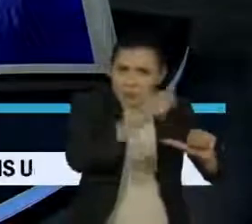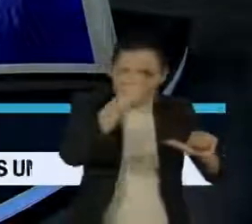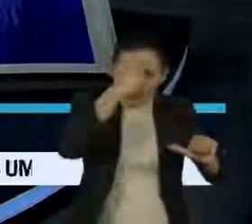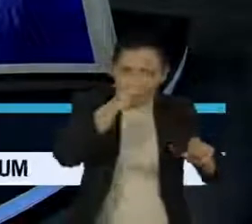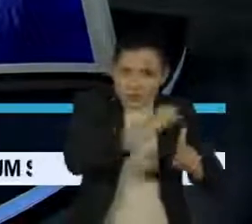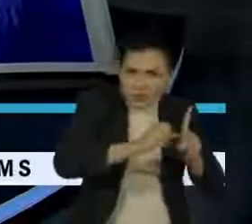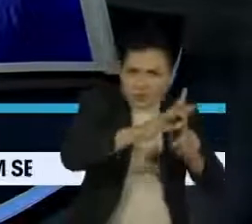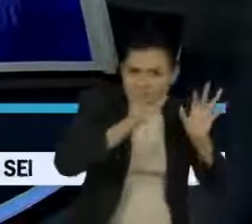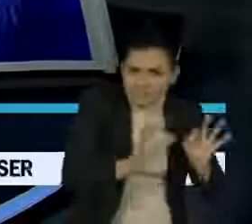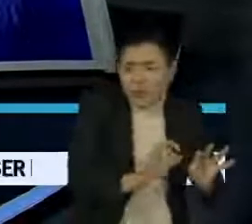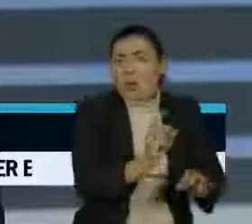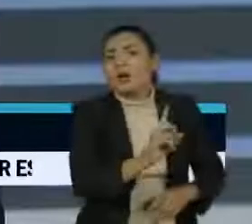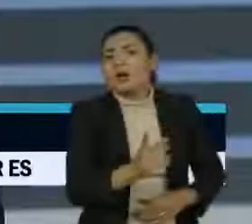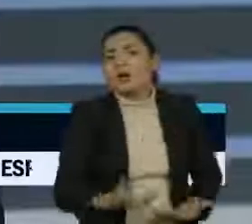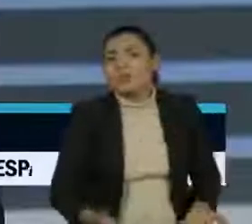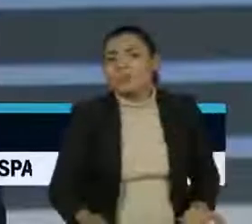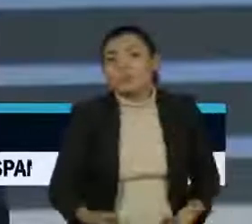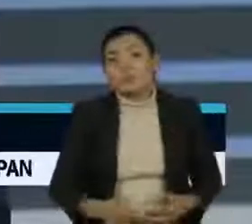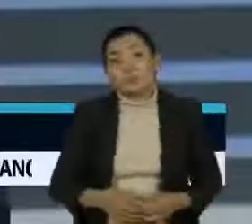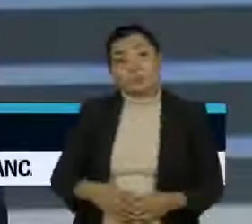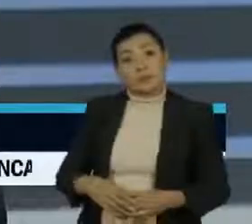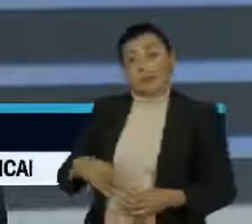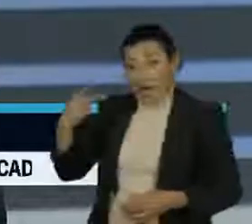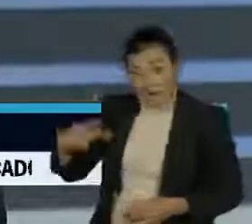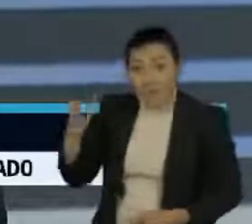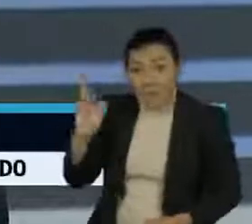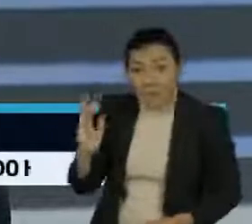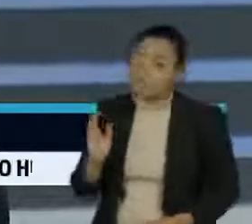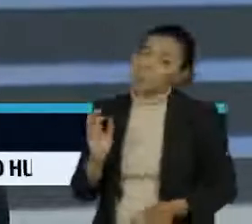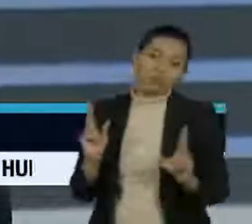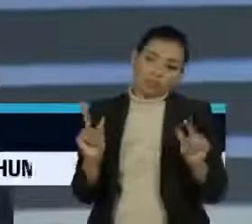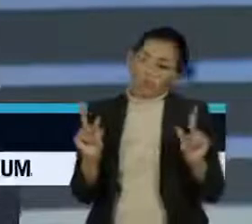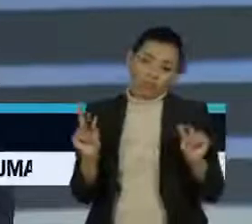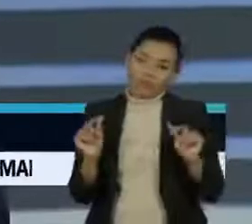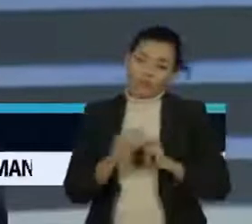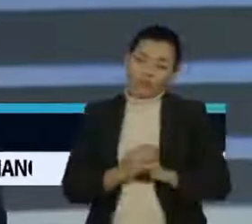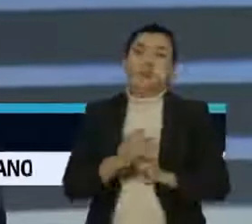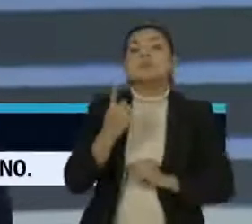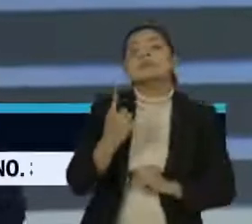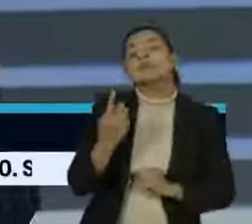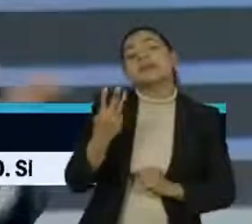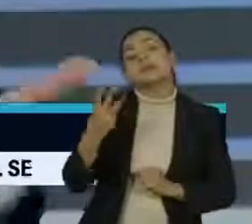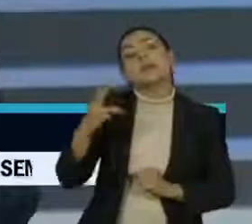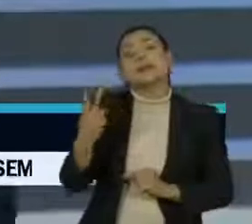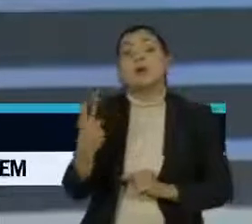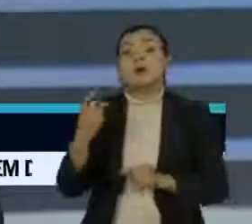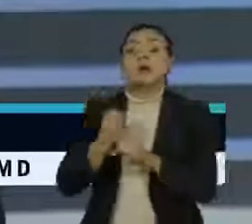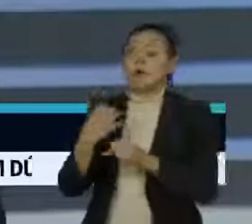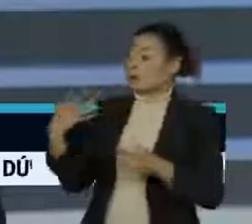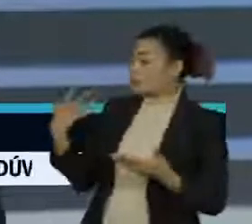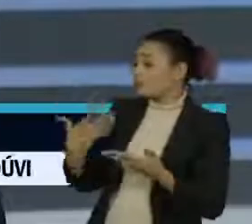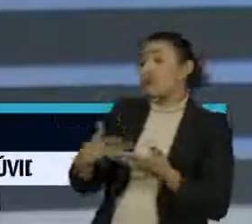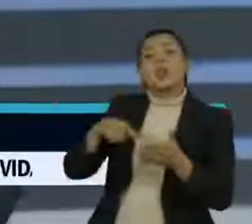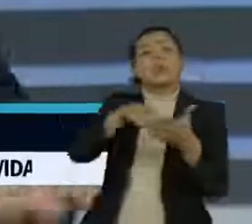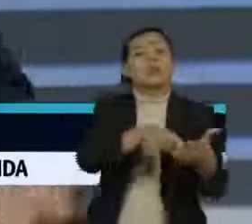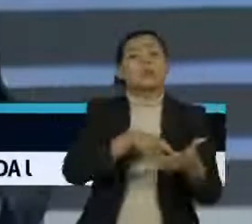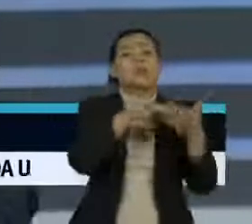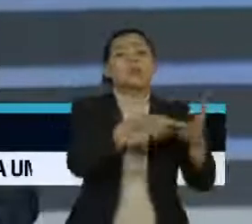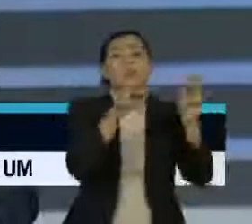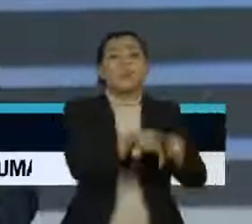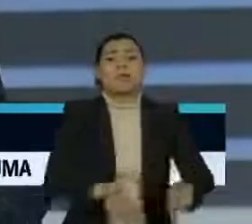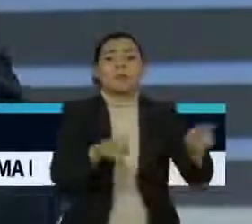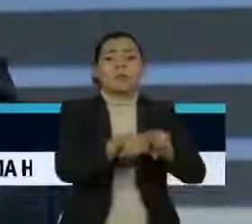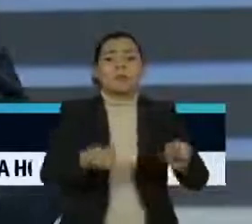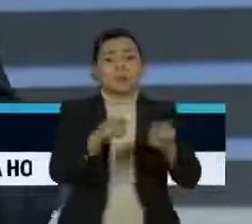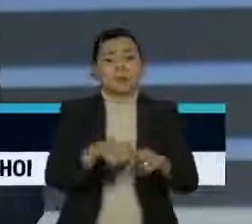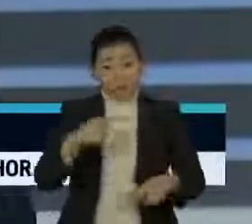na sociedade que o nosso caso eu pergunto nenhum nós estamos há 132 anos denunciando as mesmas coisas nós